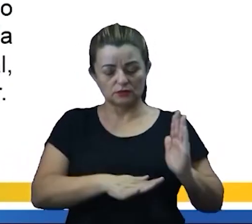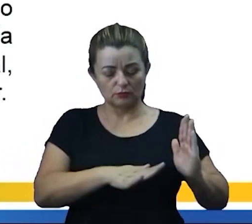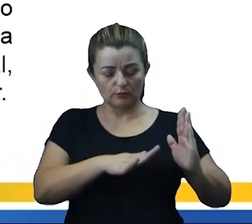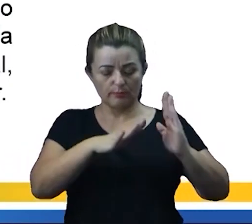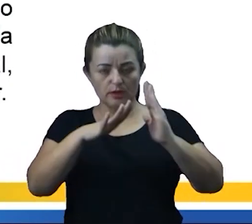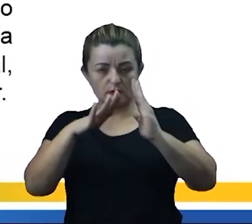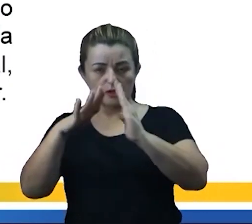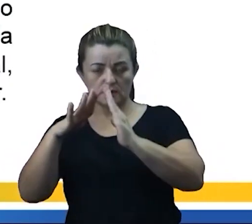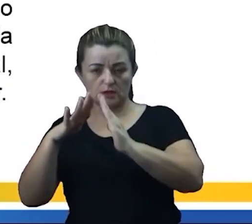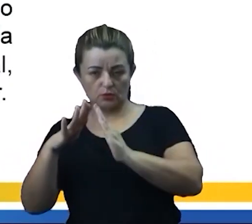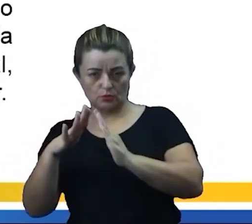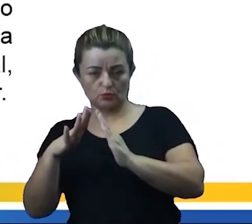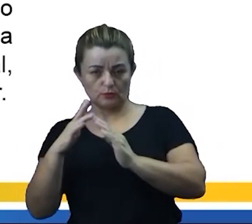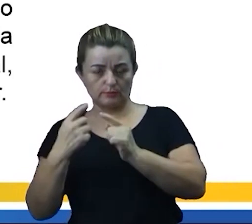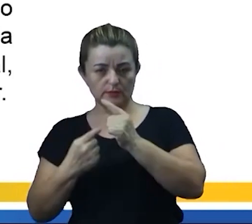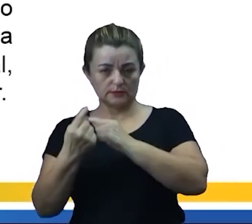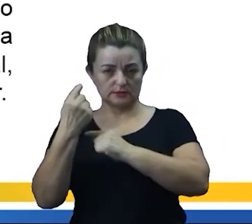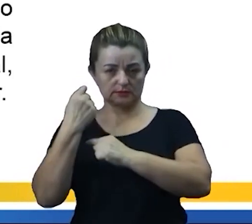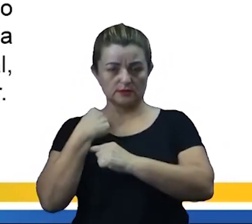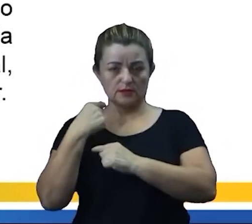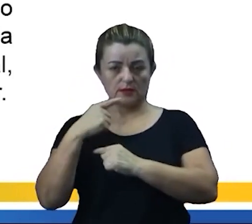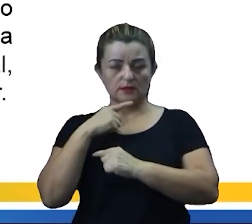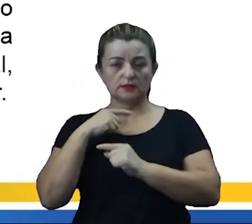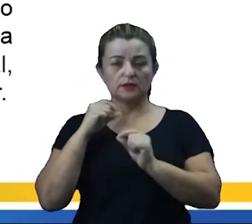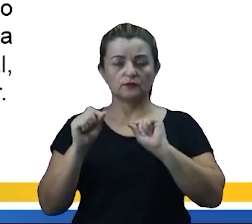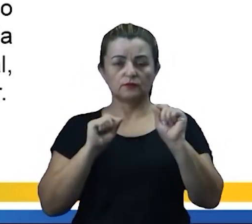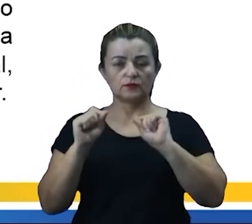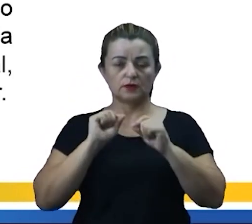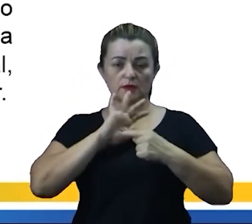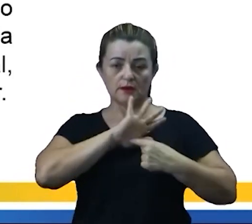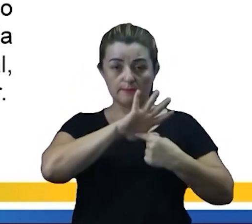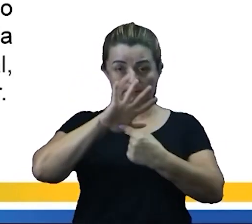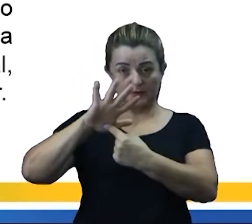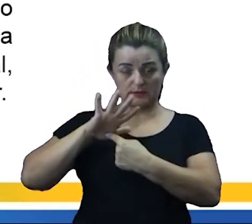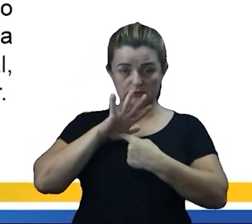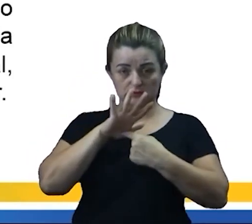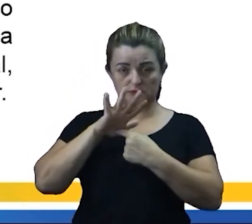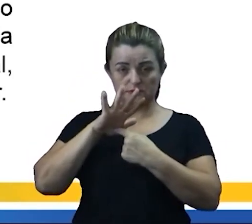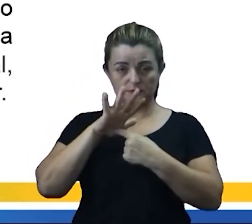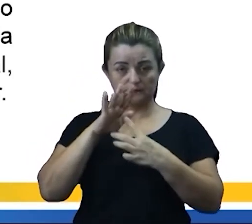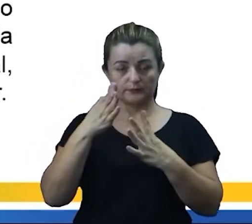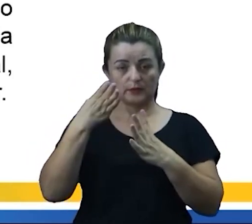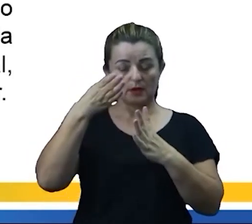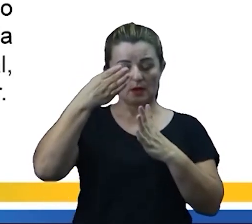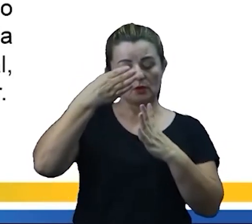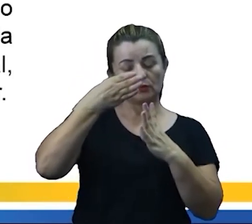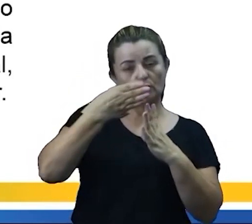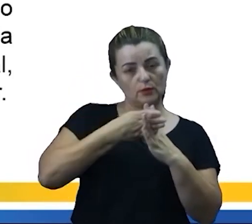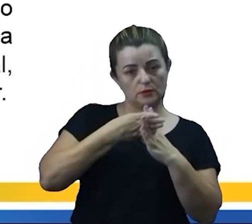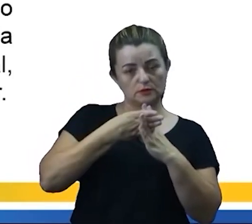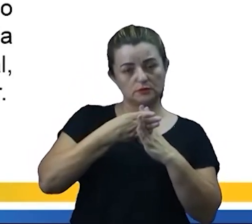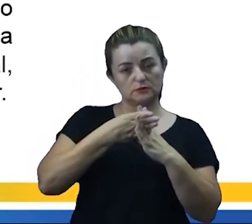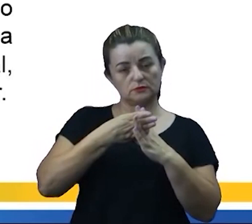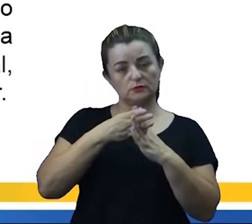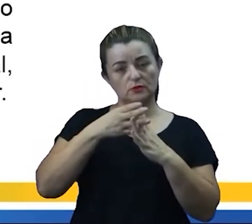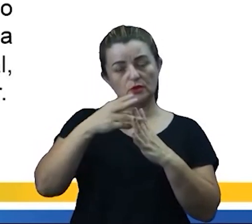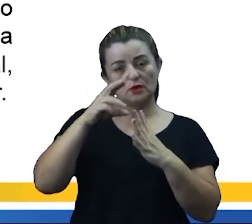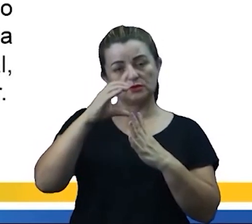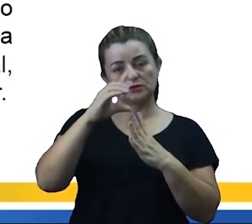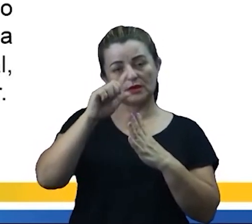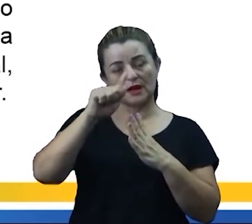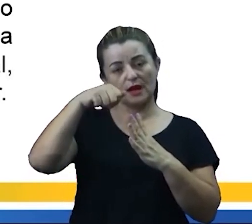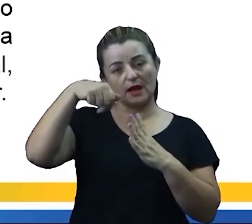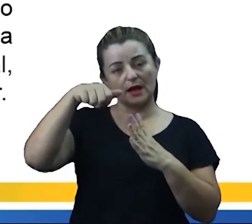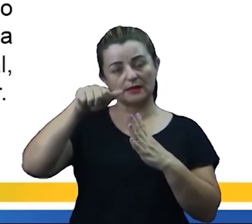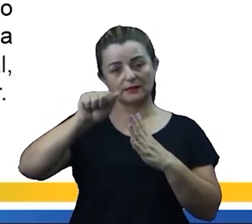literatura trovadoresca, atingiu uma grande expressão. Só que ele no Barroco desce ao nível de carnal, capaz de levar